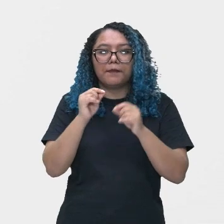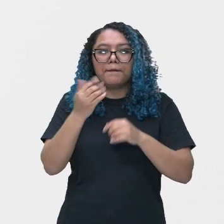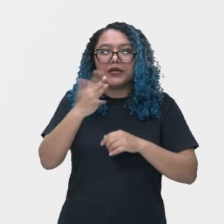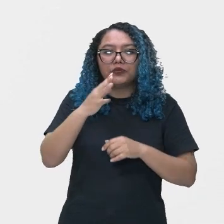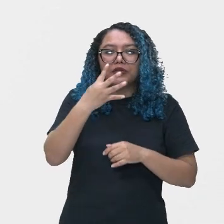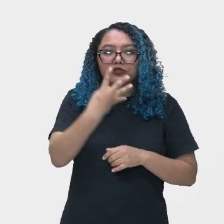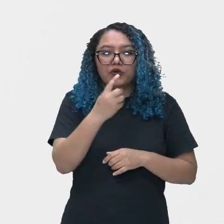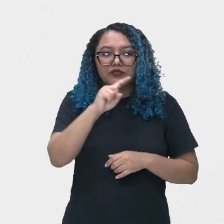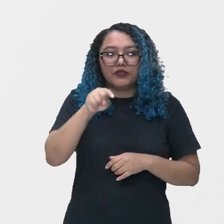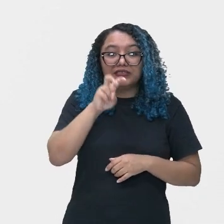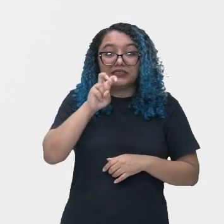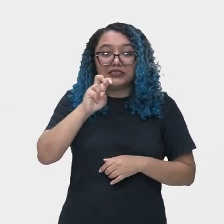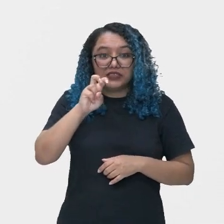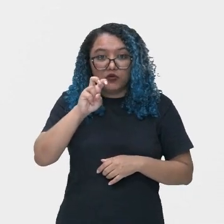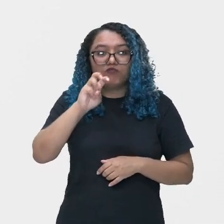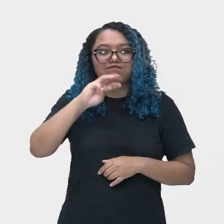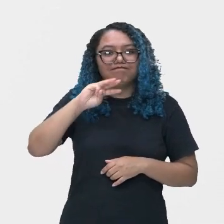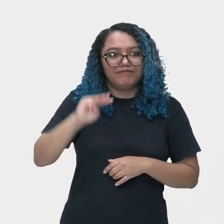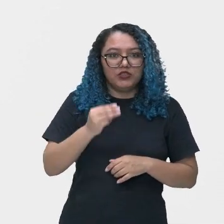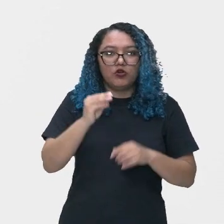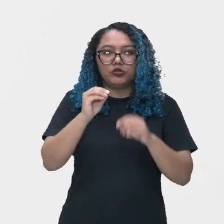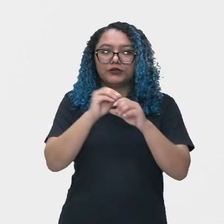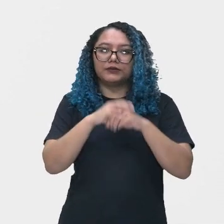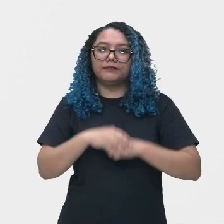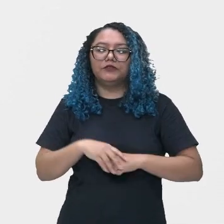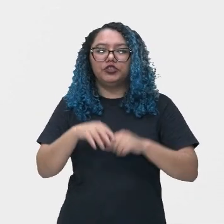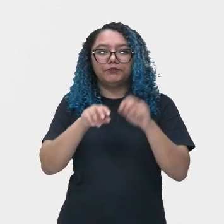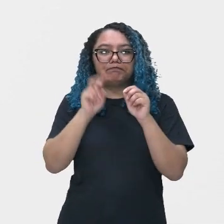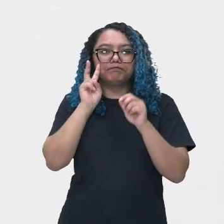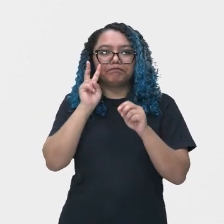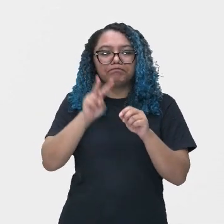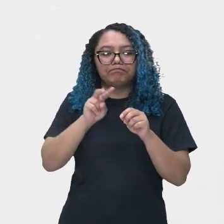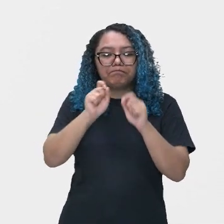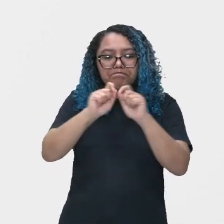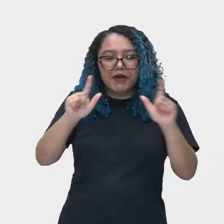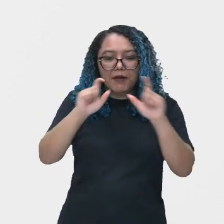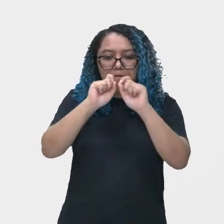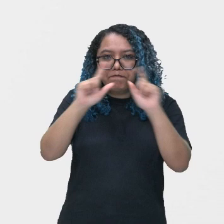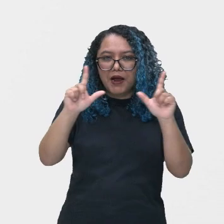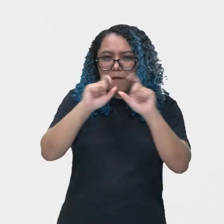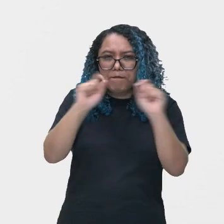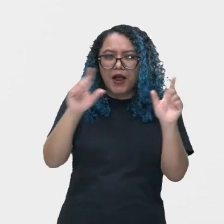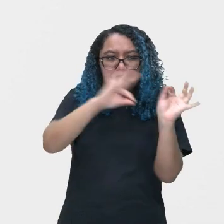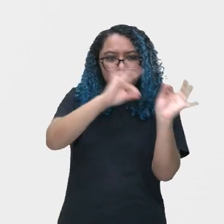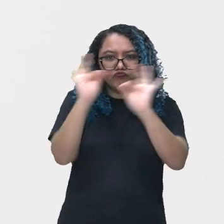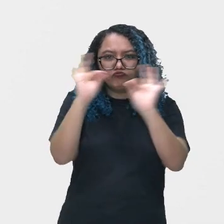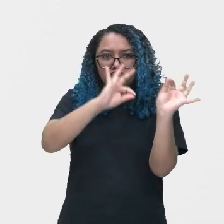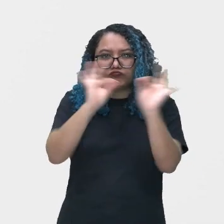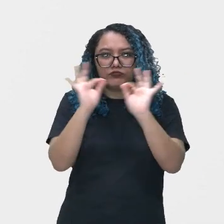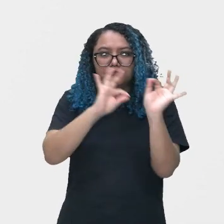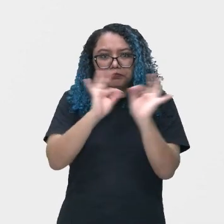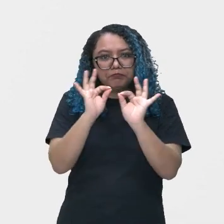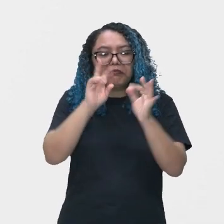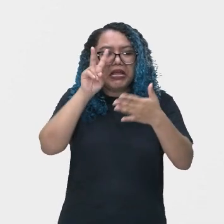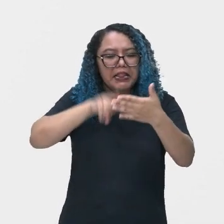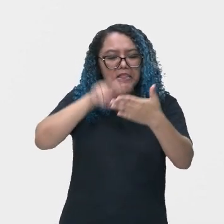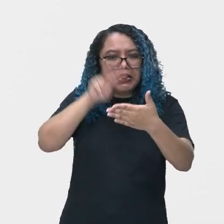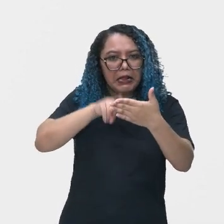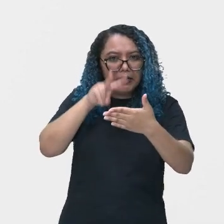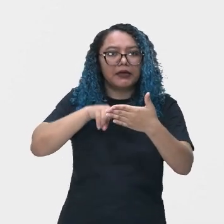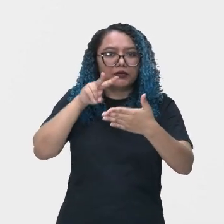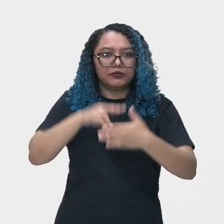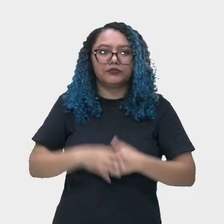Olha a quantidade, né, de pessoas que foram alcançadas. Vamos voltar para o